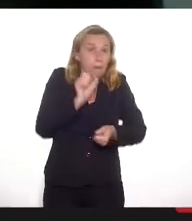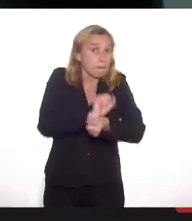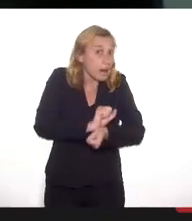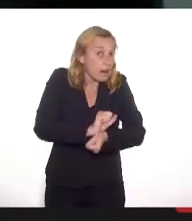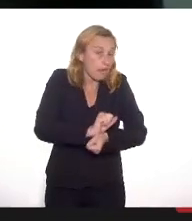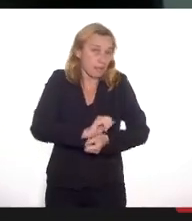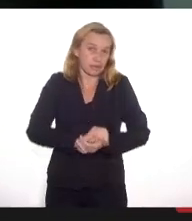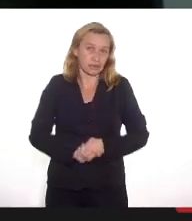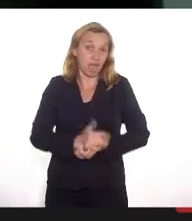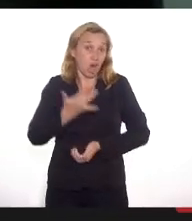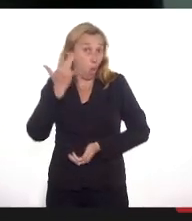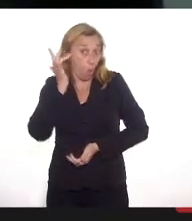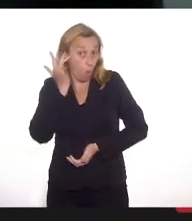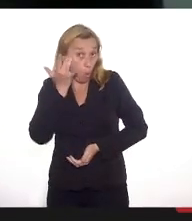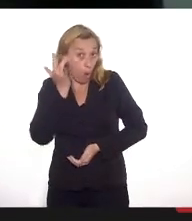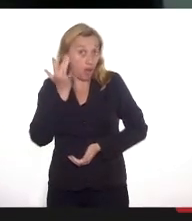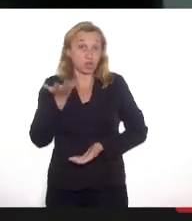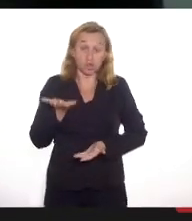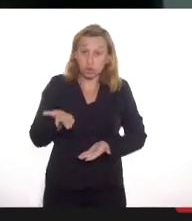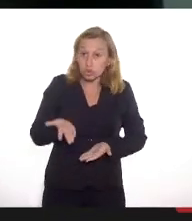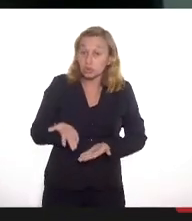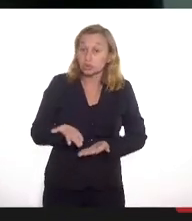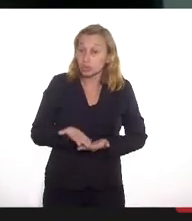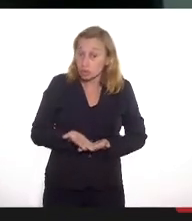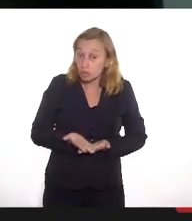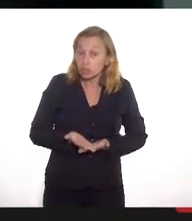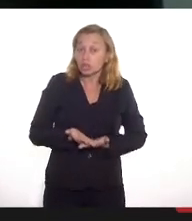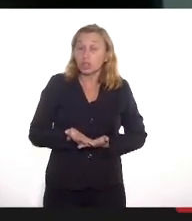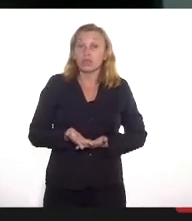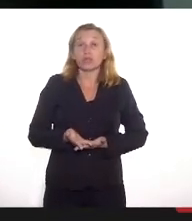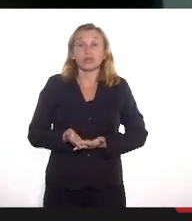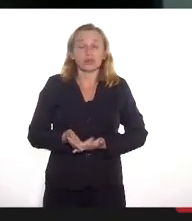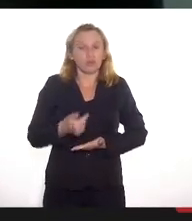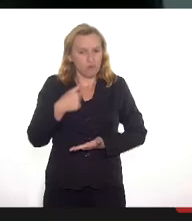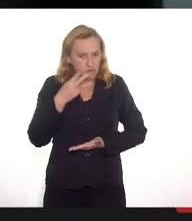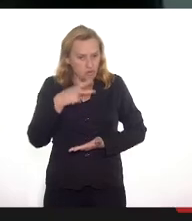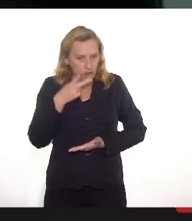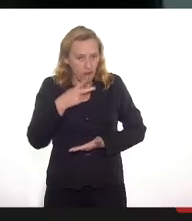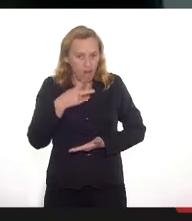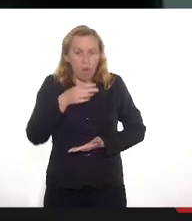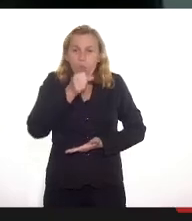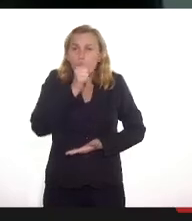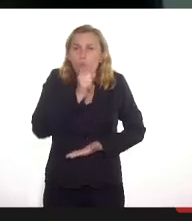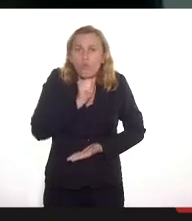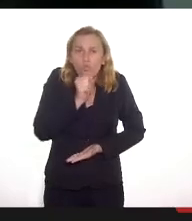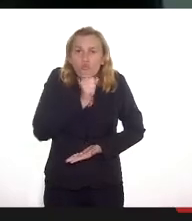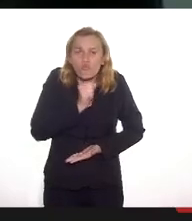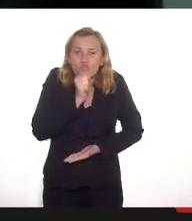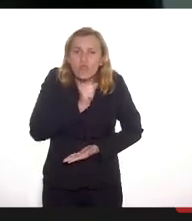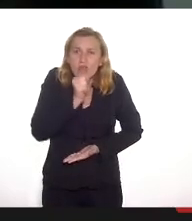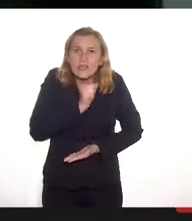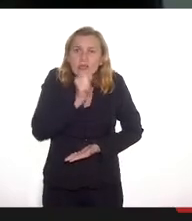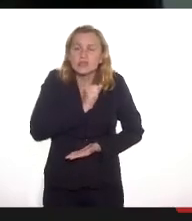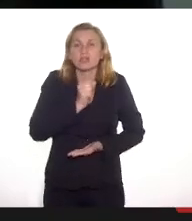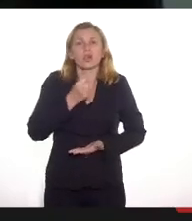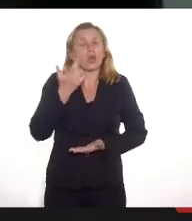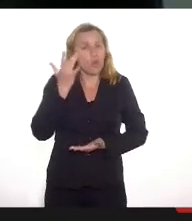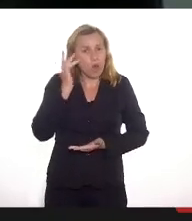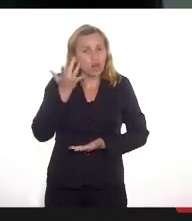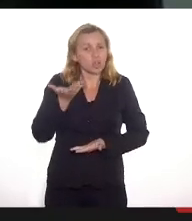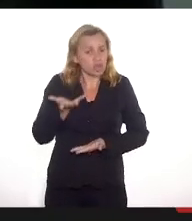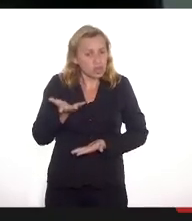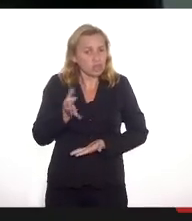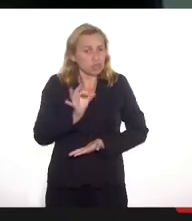suspensas eu acho bem razoável quero dizer essas tem uma idosa então eu achei muito